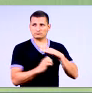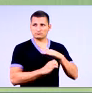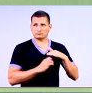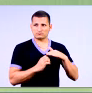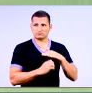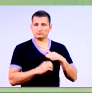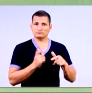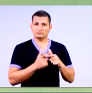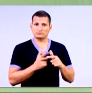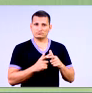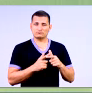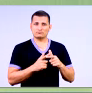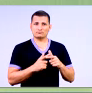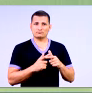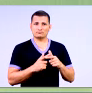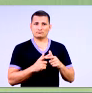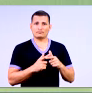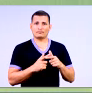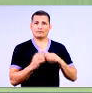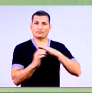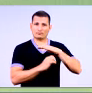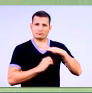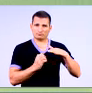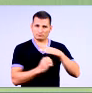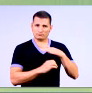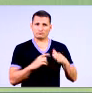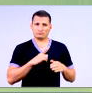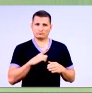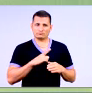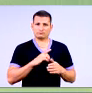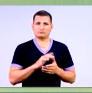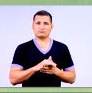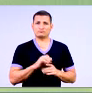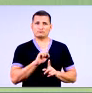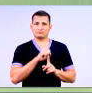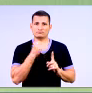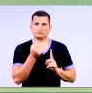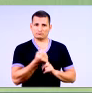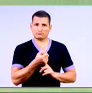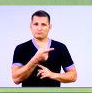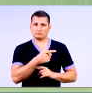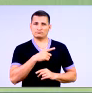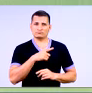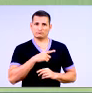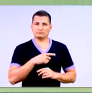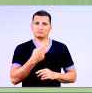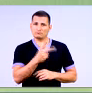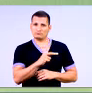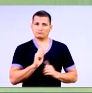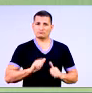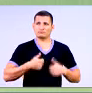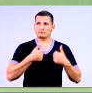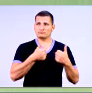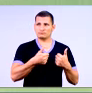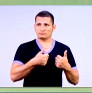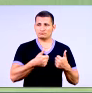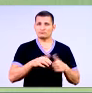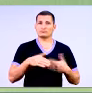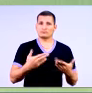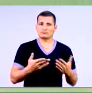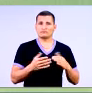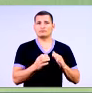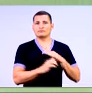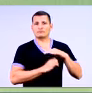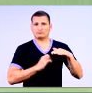empresa se coloca no mercado, ela vai estar colocando seus valores. Então, a empresa,